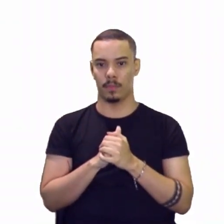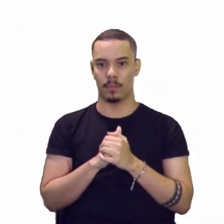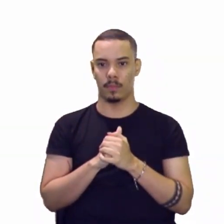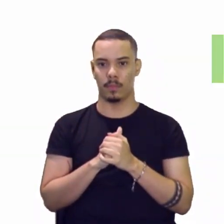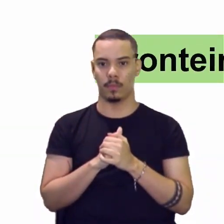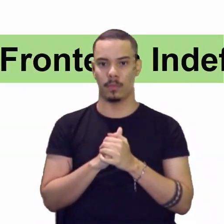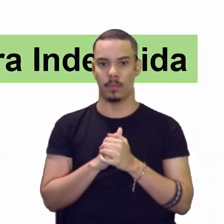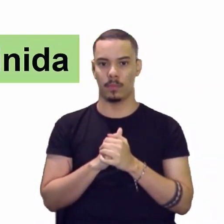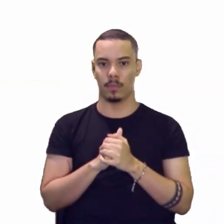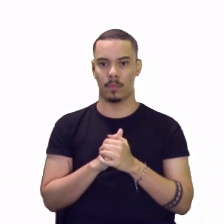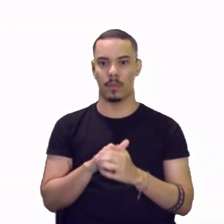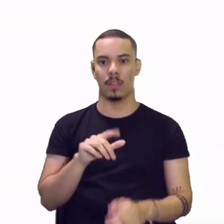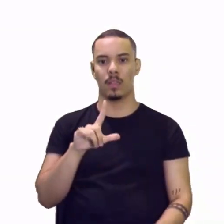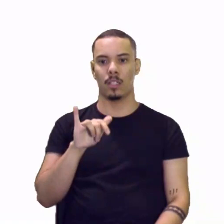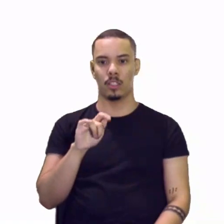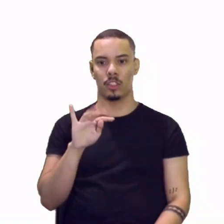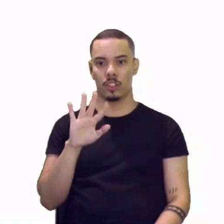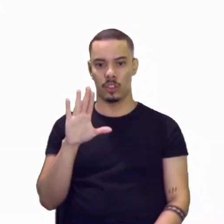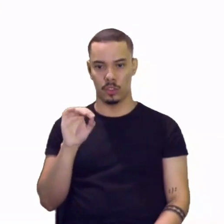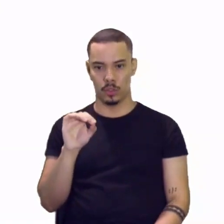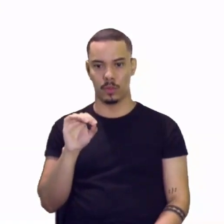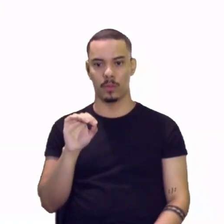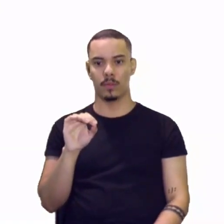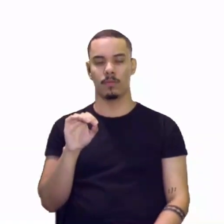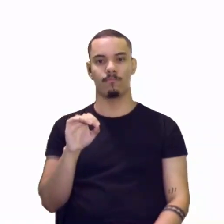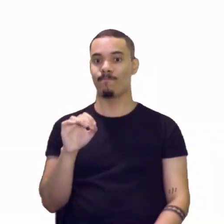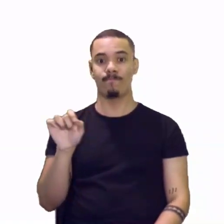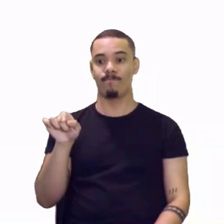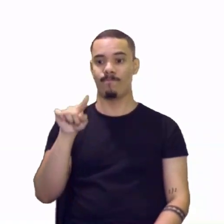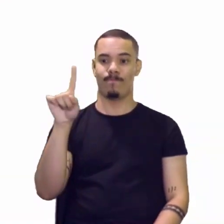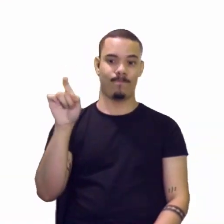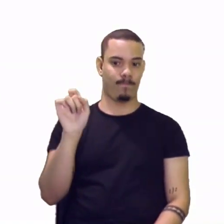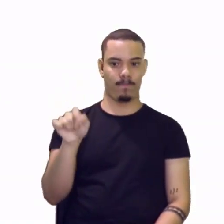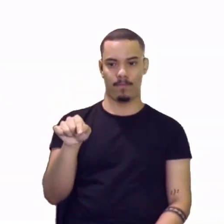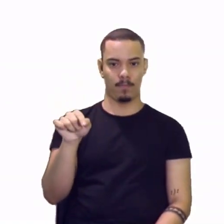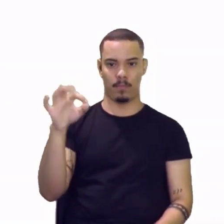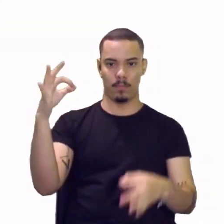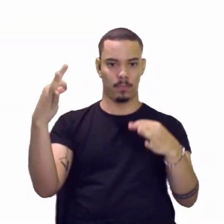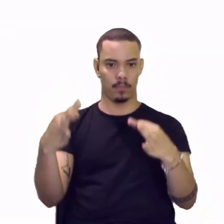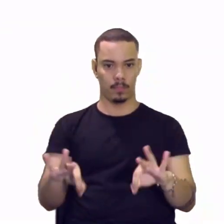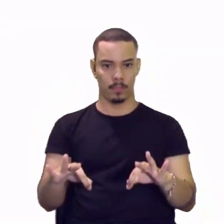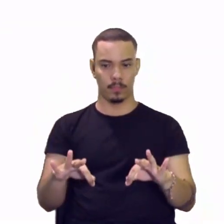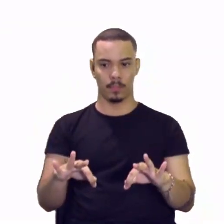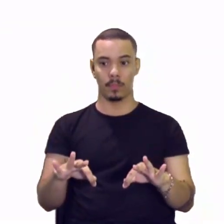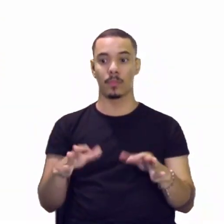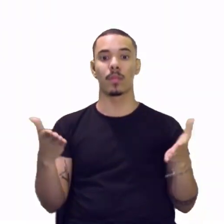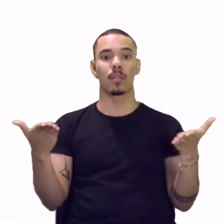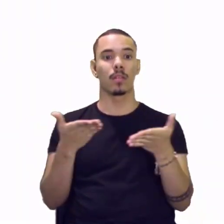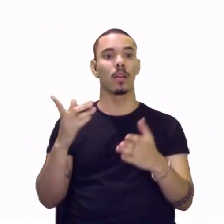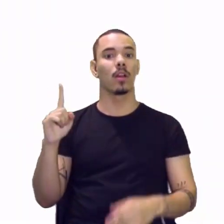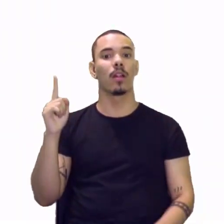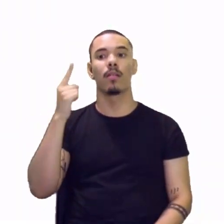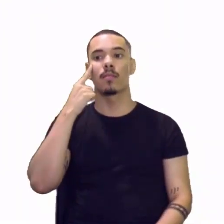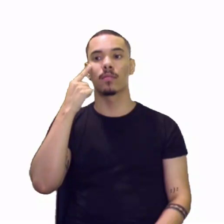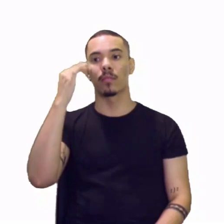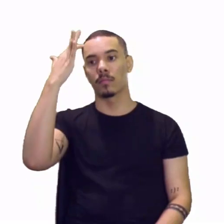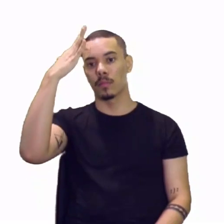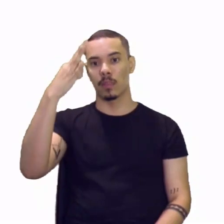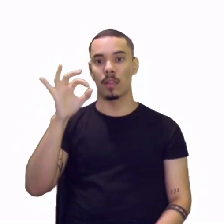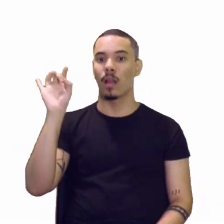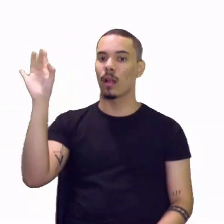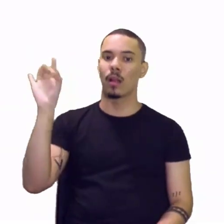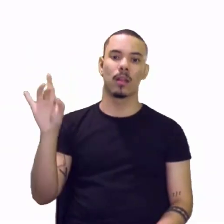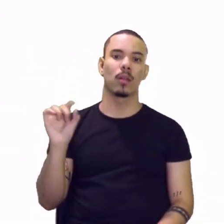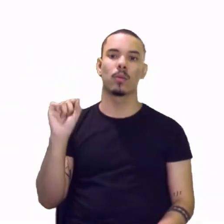litígio e fronteira indefinida. Exatamente. E agora a gente vai verificar cada uma delas, professor Jorge. O